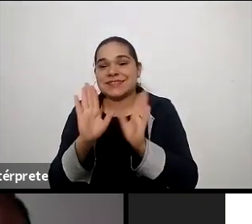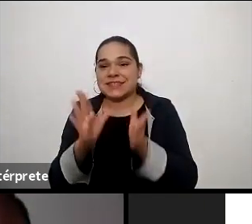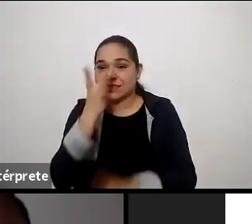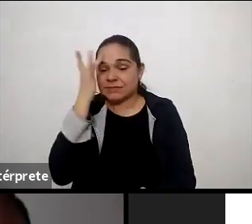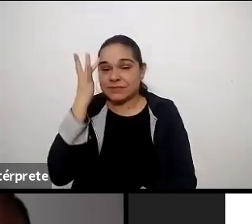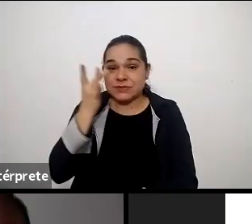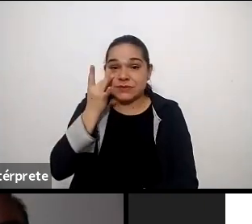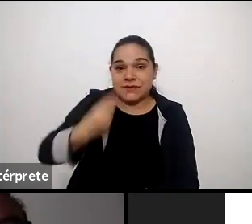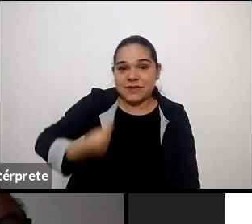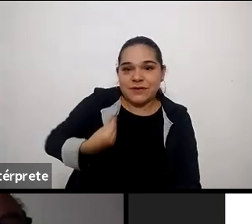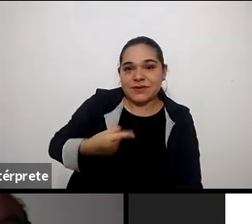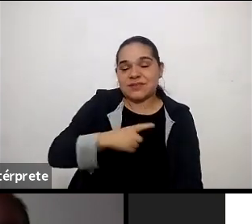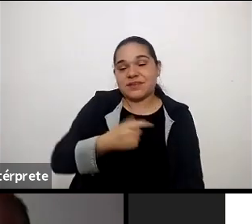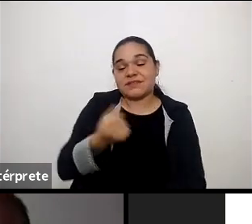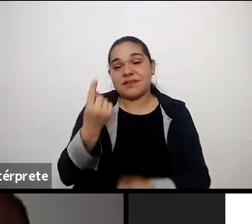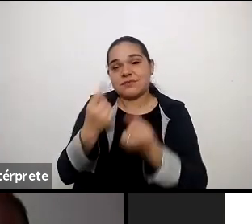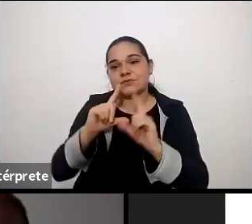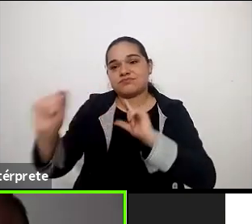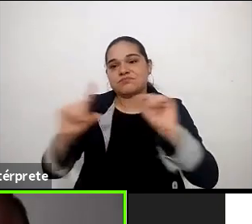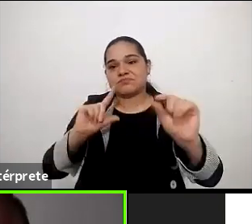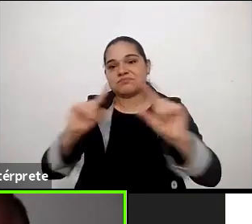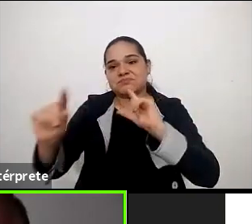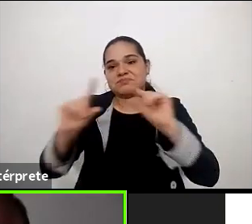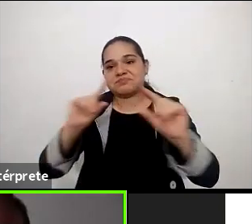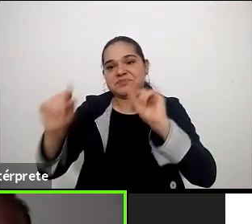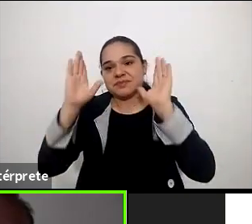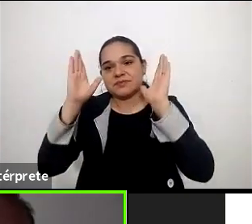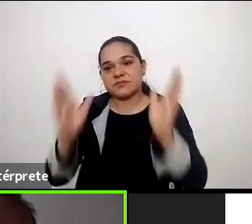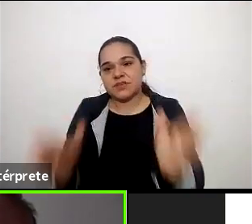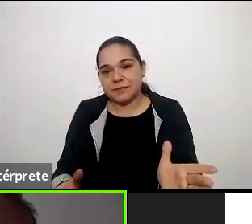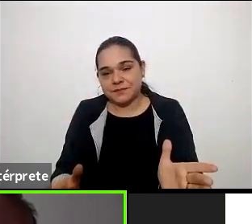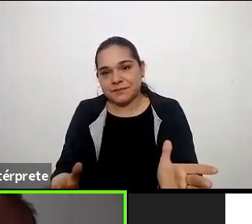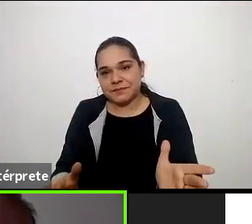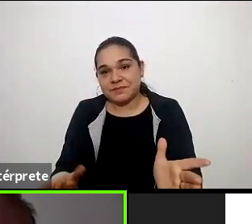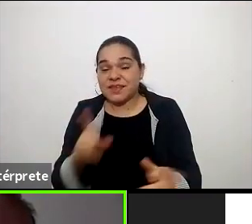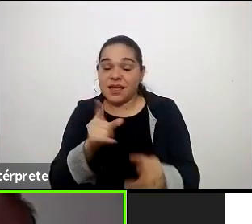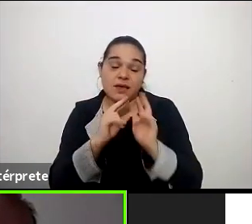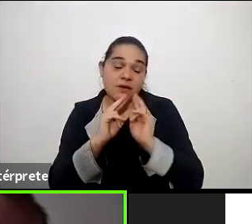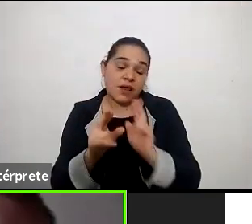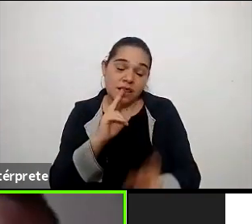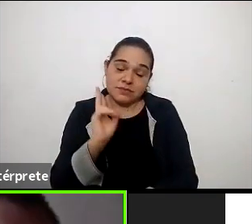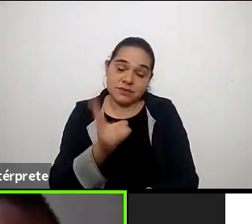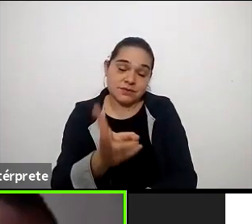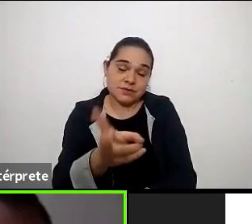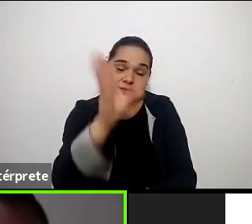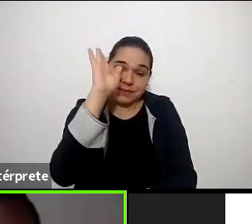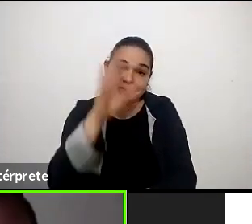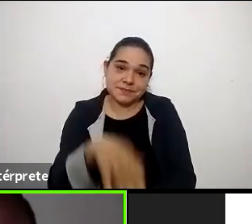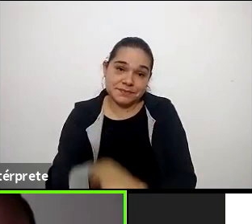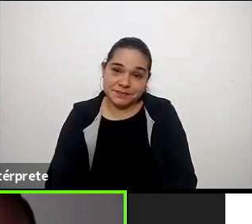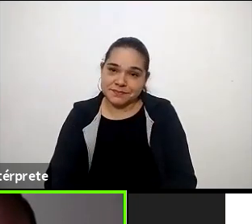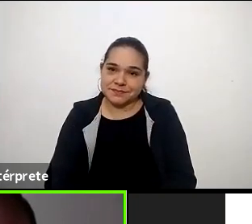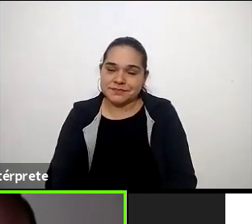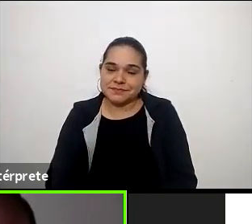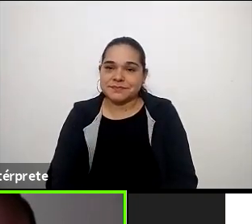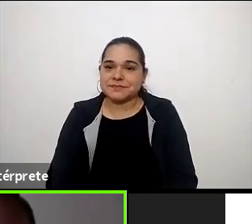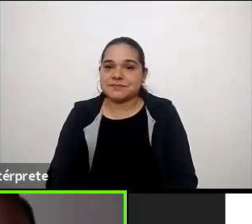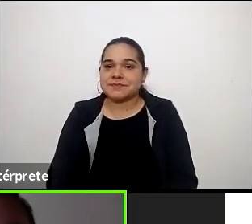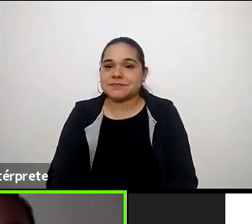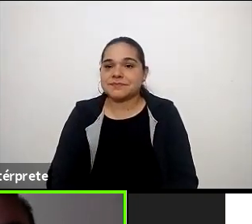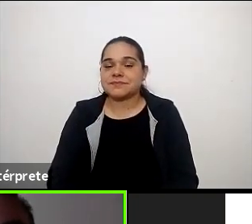agora que já saiu já meu vamos vou vou seus reclamamos de sempre e vamo lá